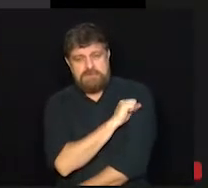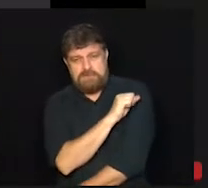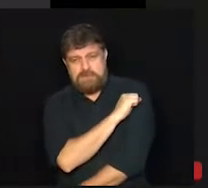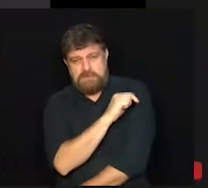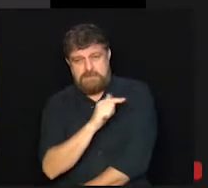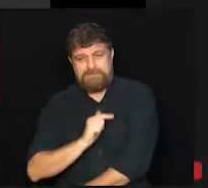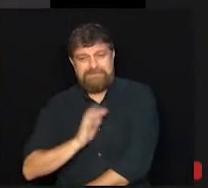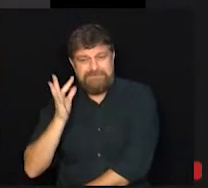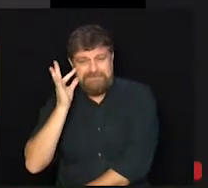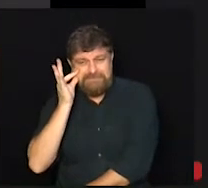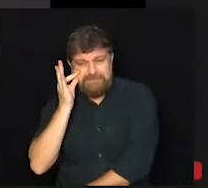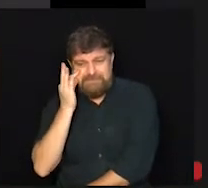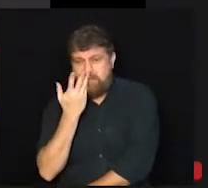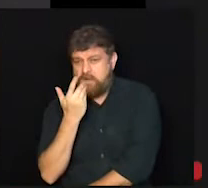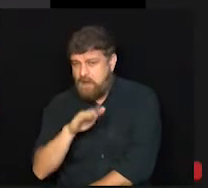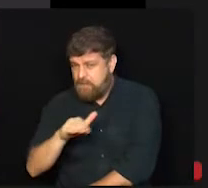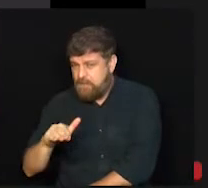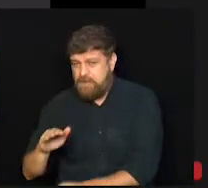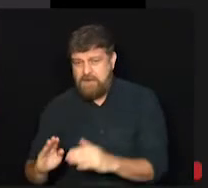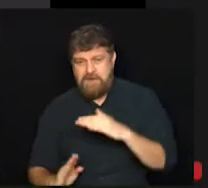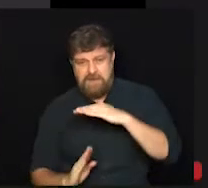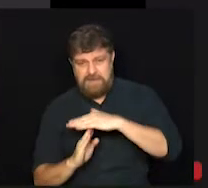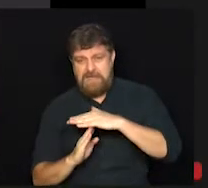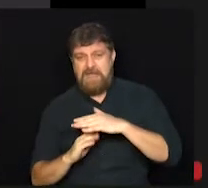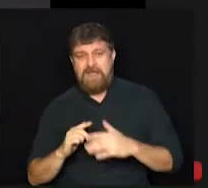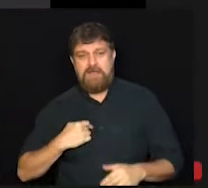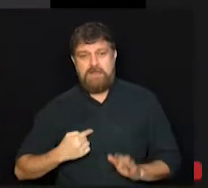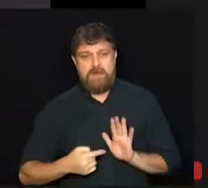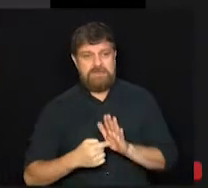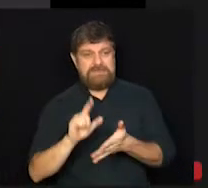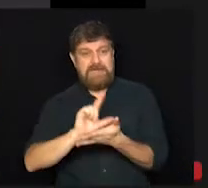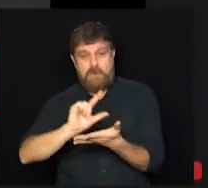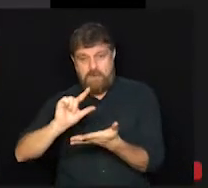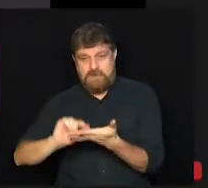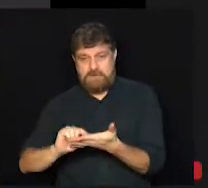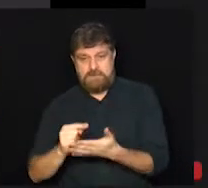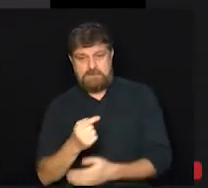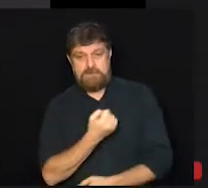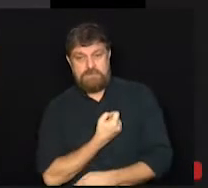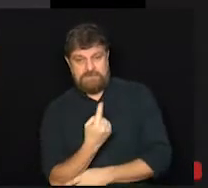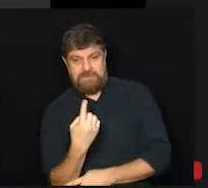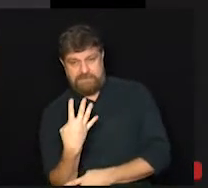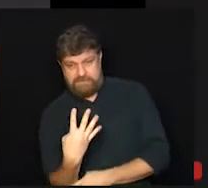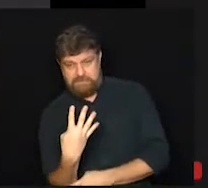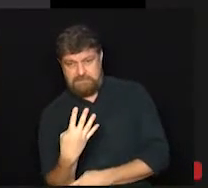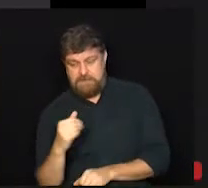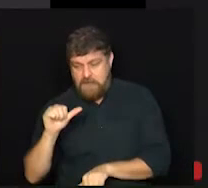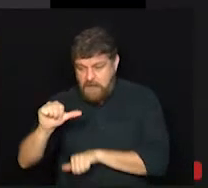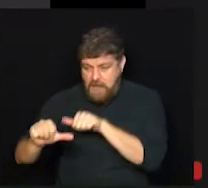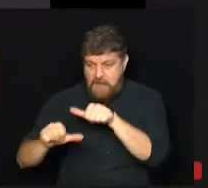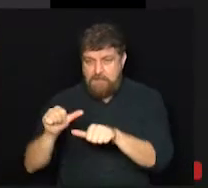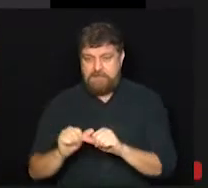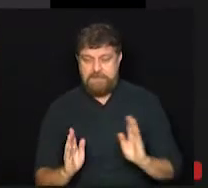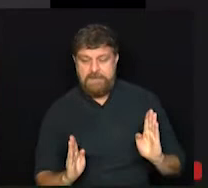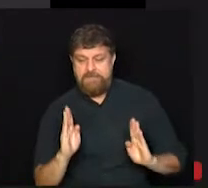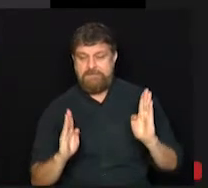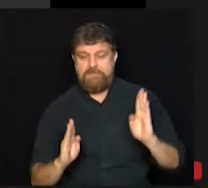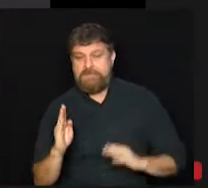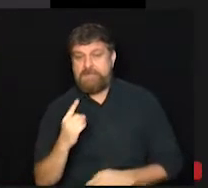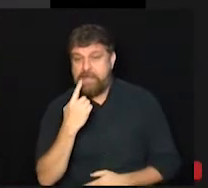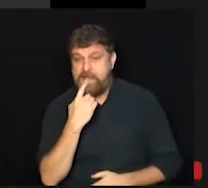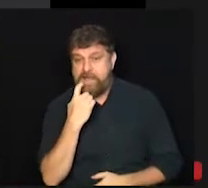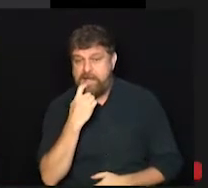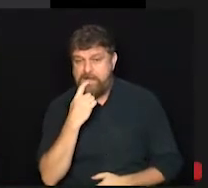e inclui a pré-escola, e por isso eu pus o artigo aqui, né? E agora nós estamos mudando de novo para a tal da fase vermelha, com a